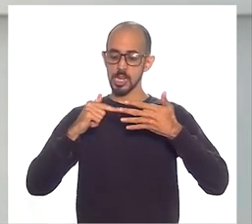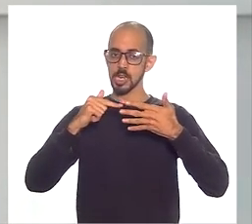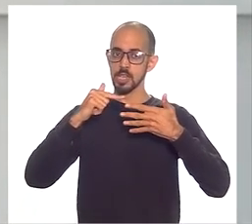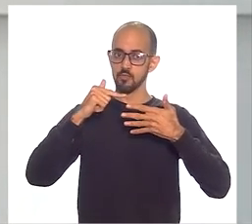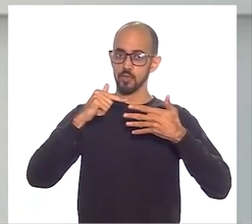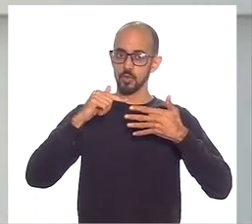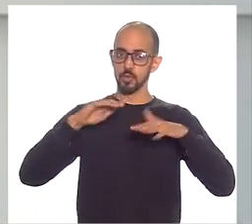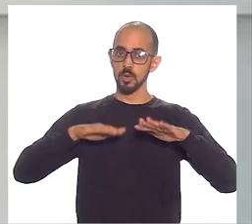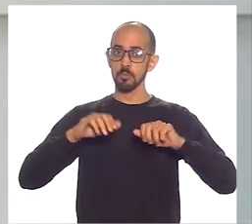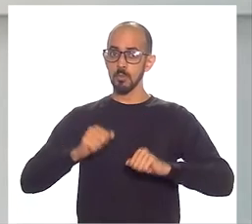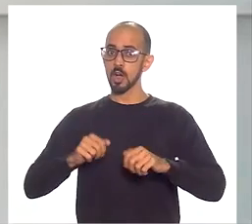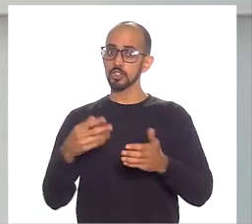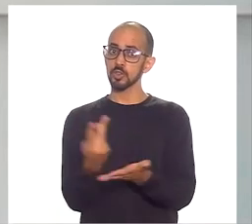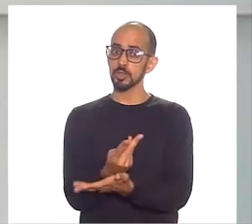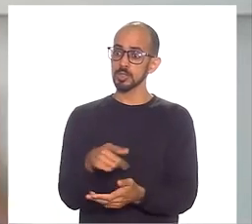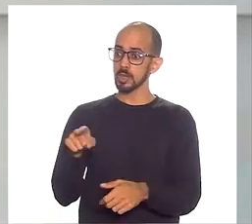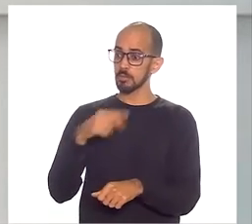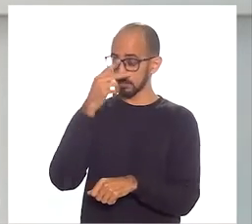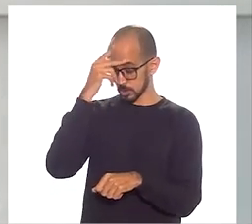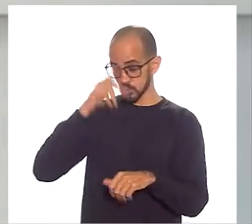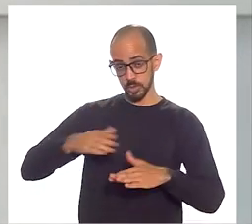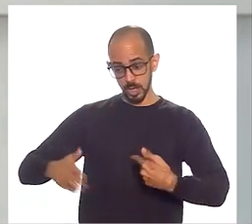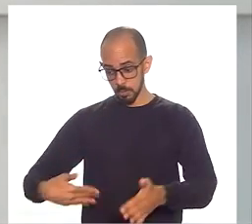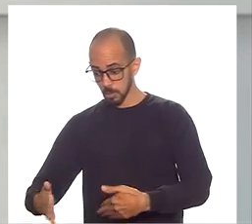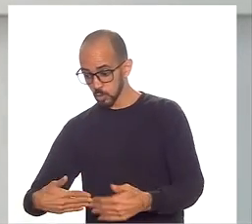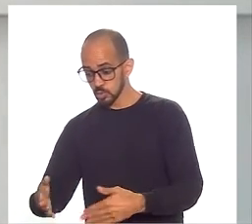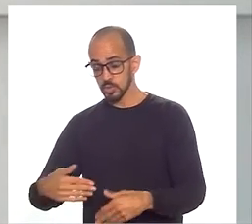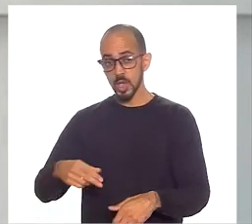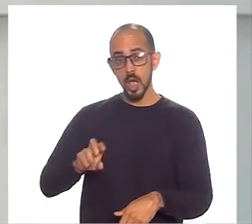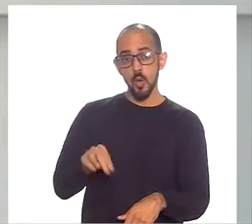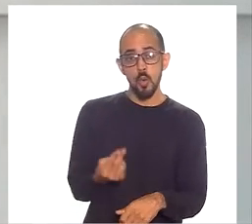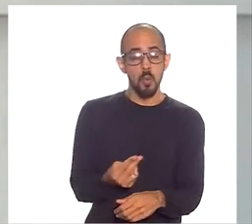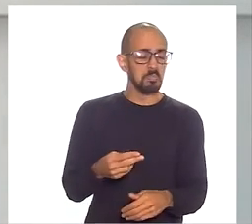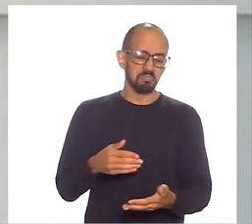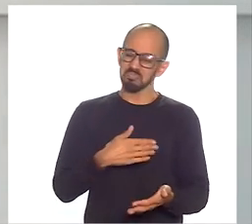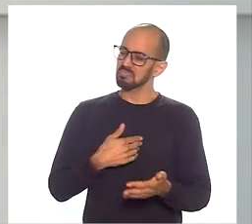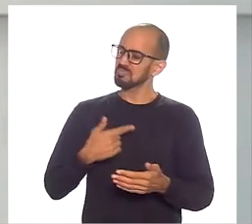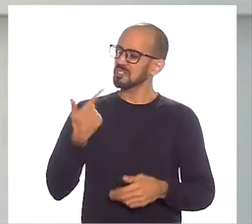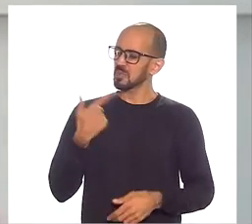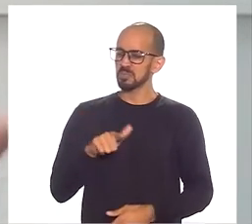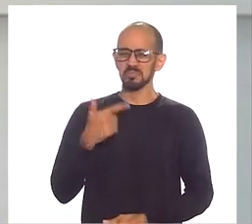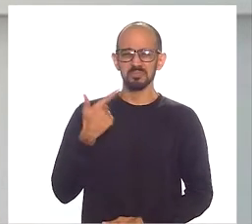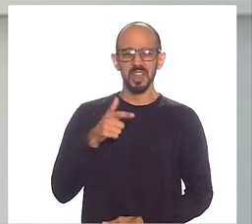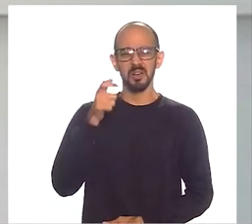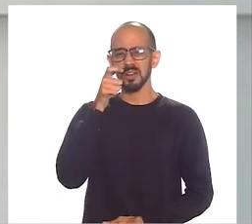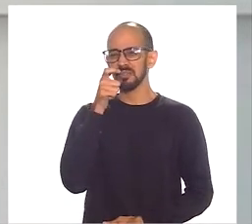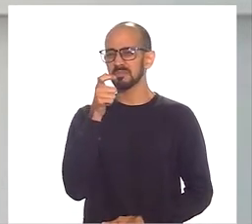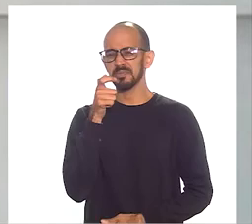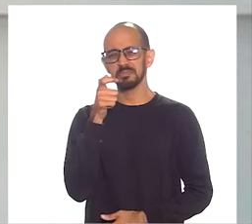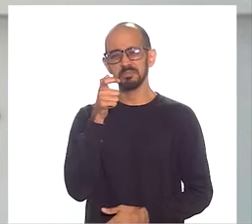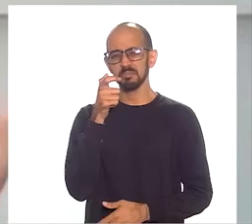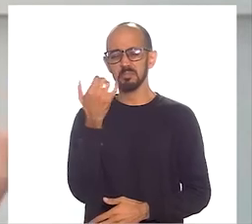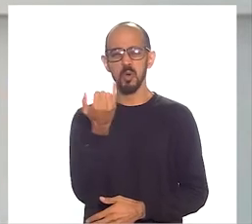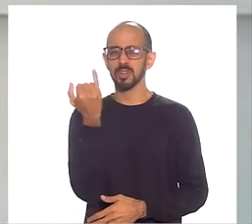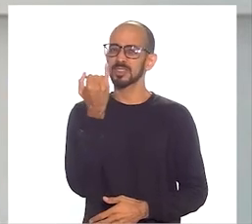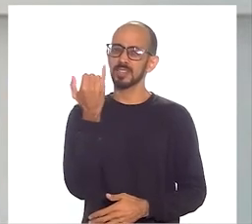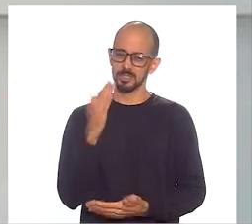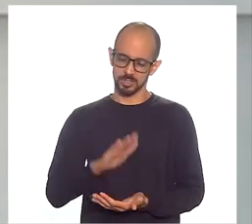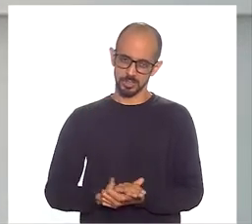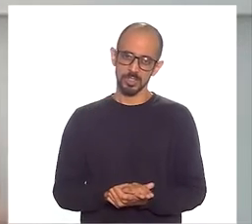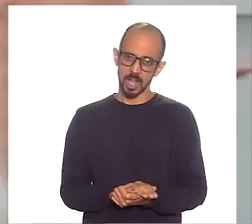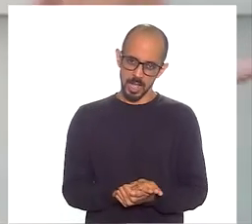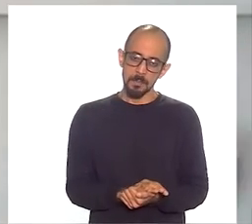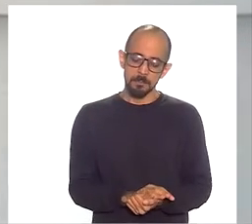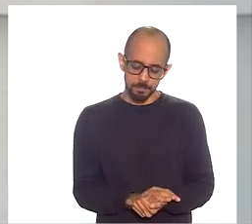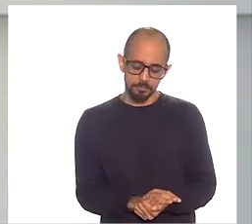levar para dentro da sala de aula um VP ou alguém que está na área de produção. Pouco importa se essa pessoa, de fato, estiver disposta